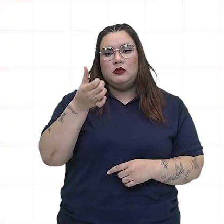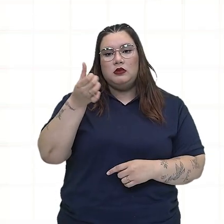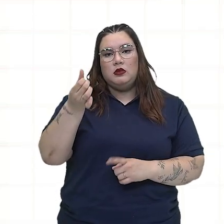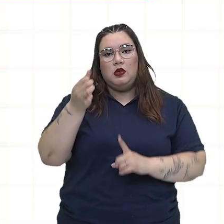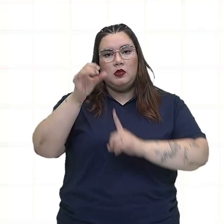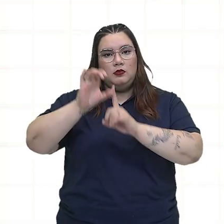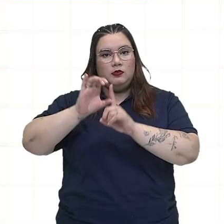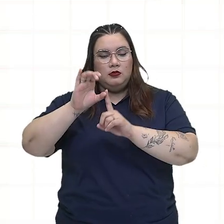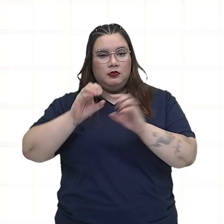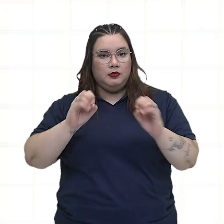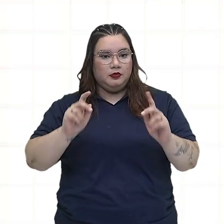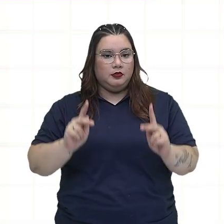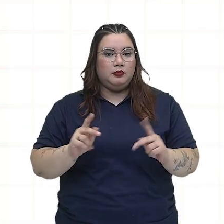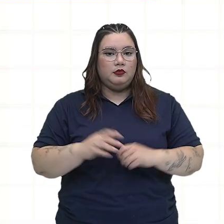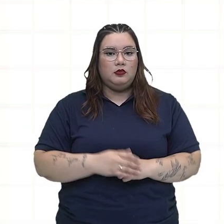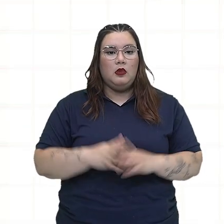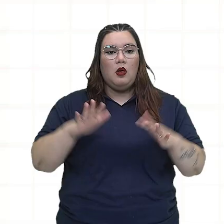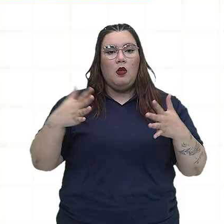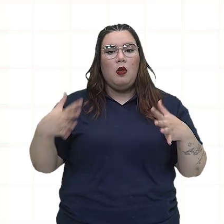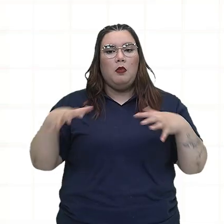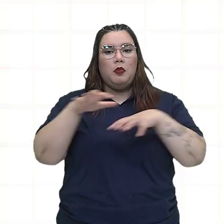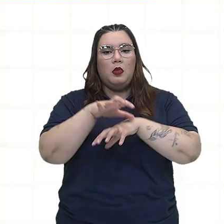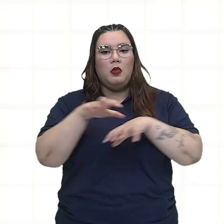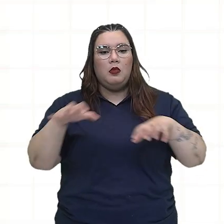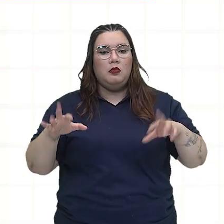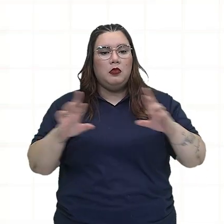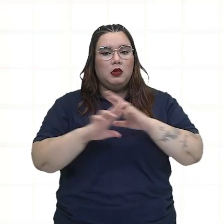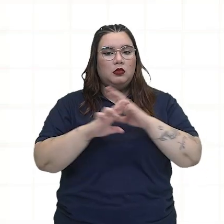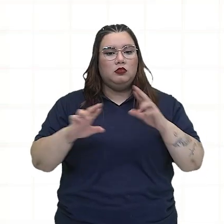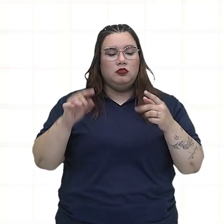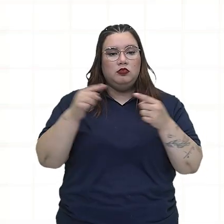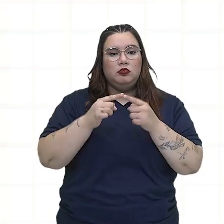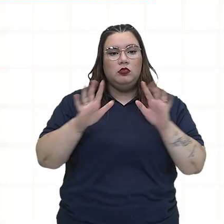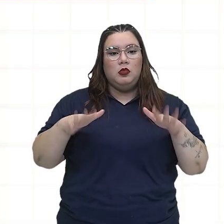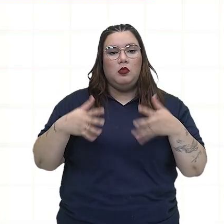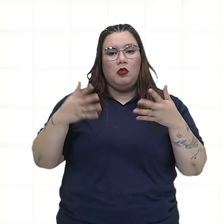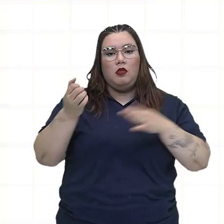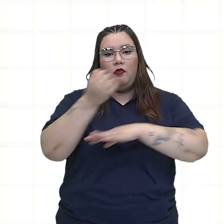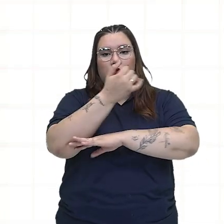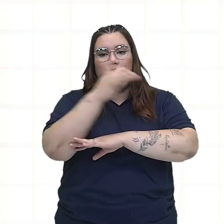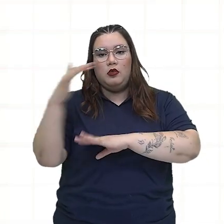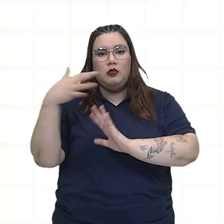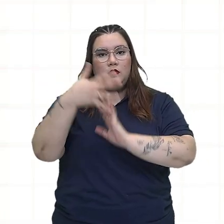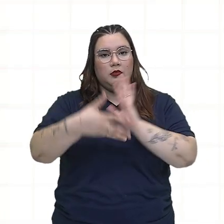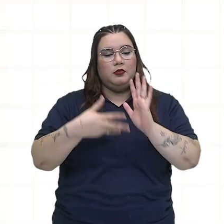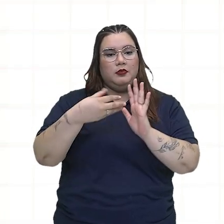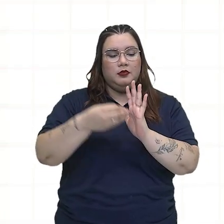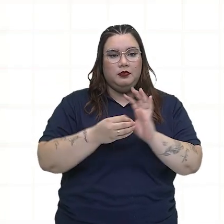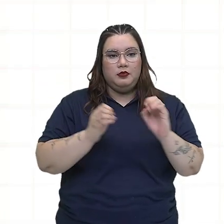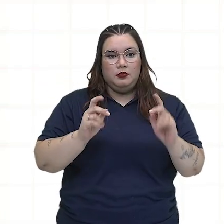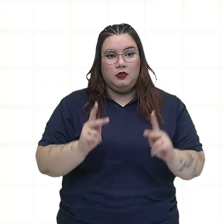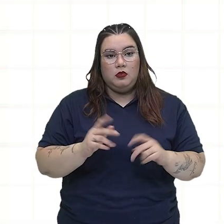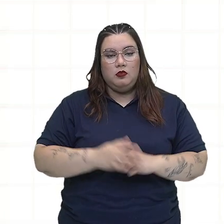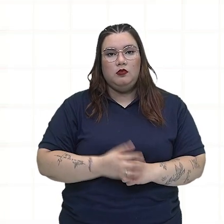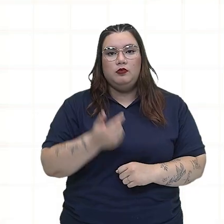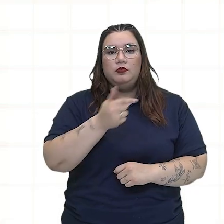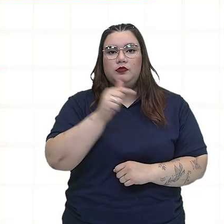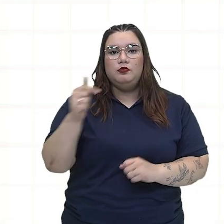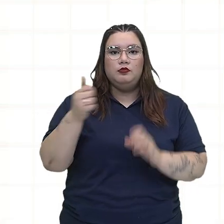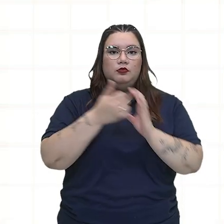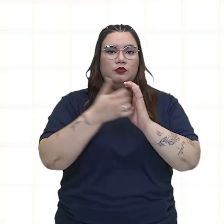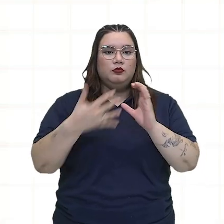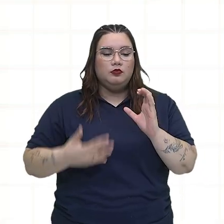o bioma que está associado ao clima equatorial é a floresta amazônica. Uma